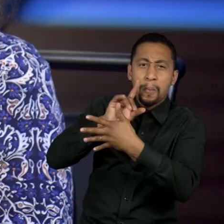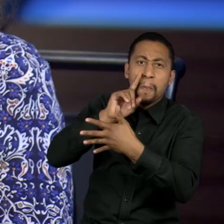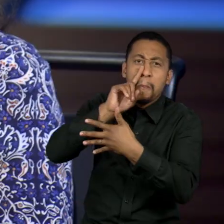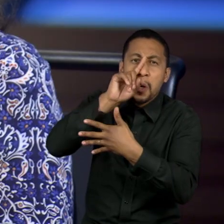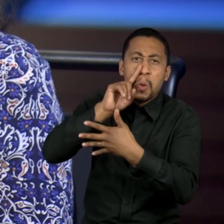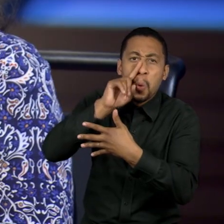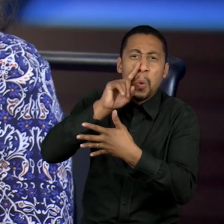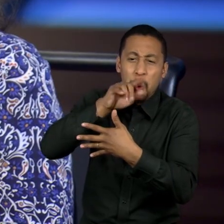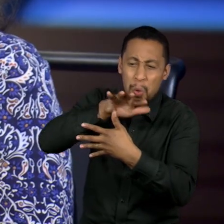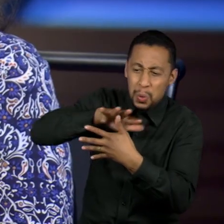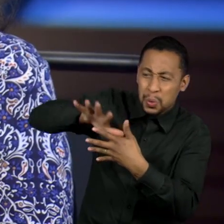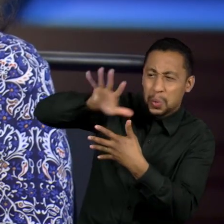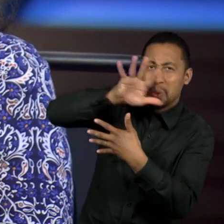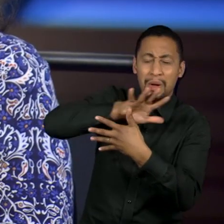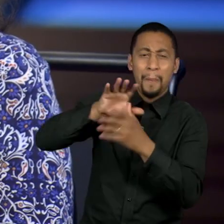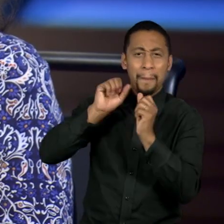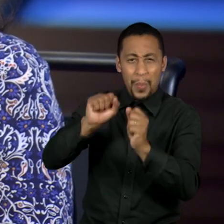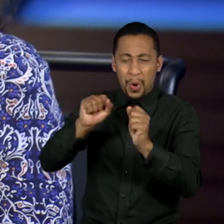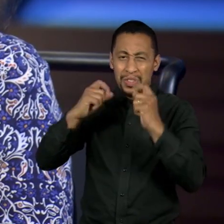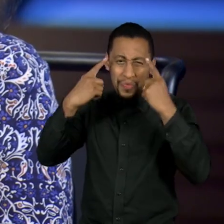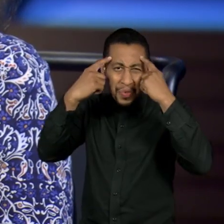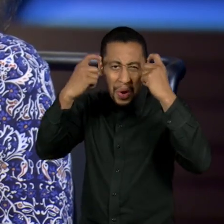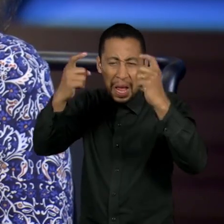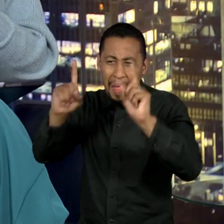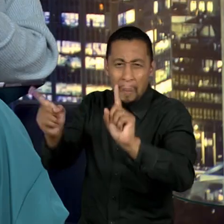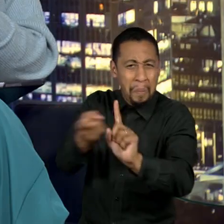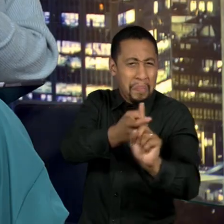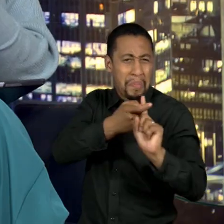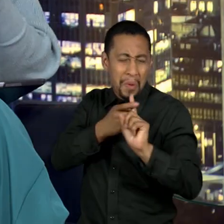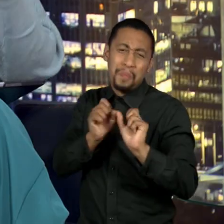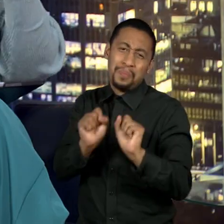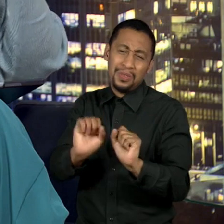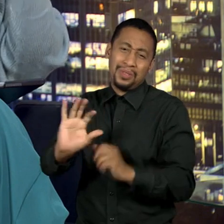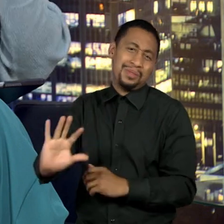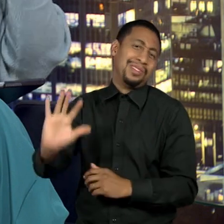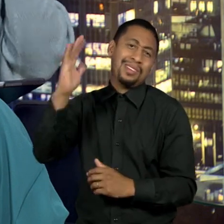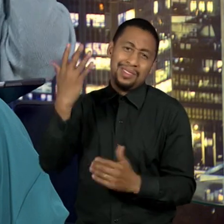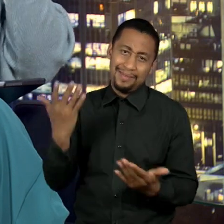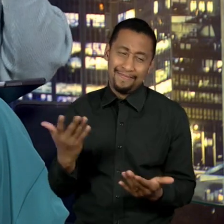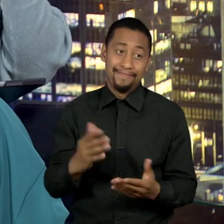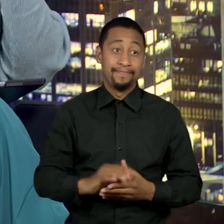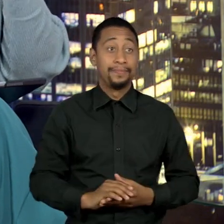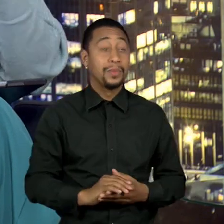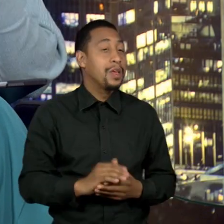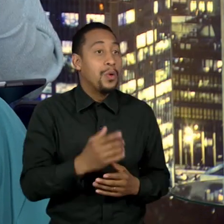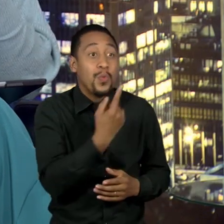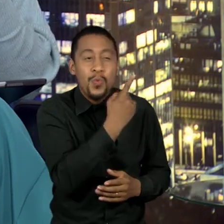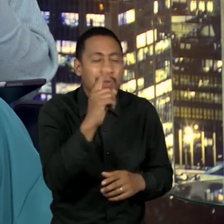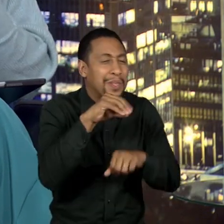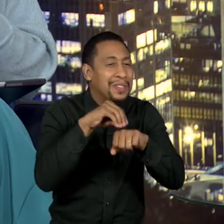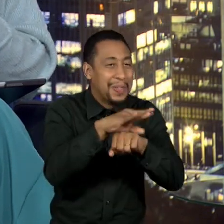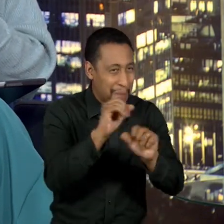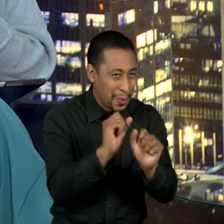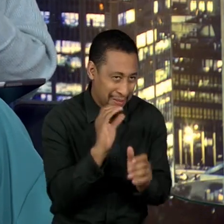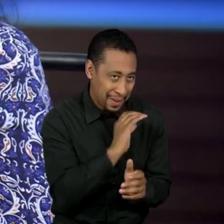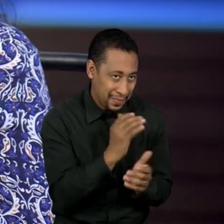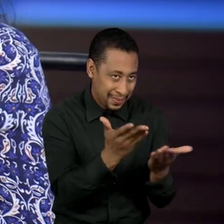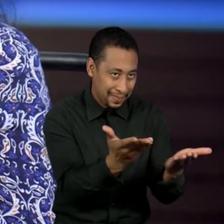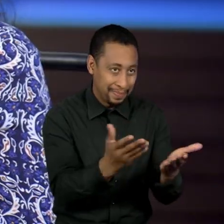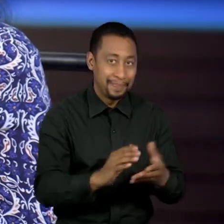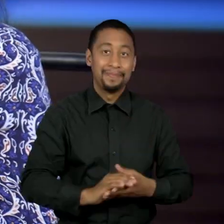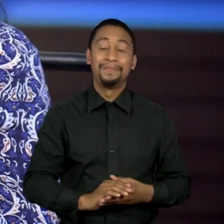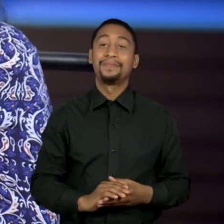passado, cerca de 250 mil pessoas passaram pelo Estreito de Darién, da América do Sul, em direção à América do Norte.